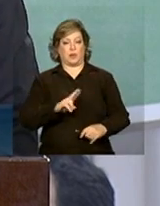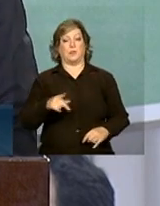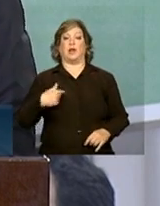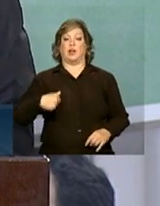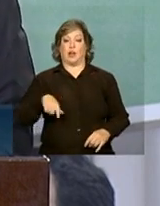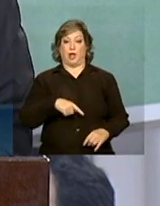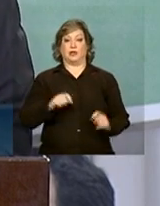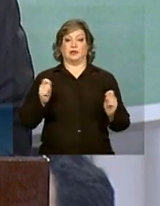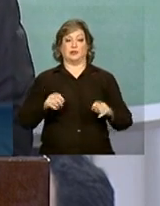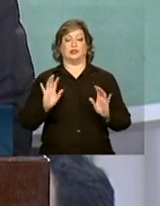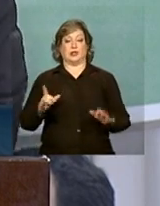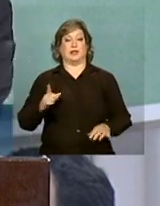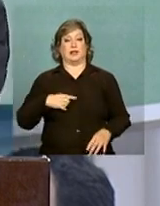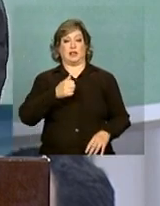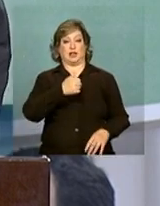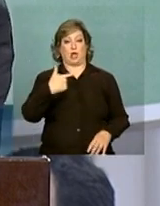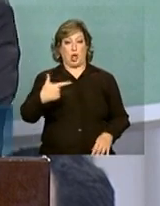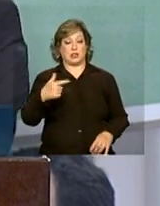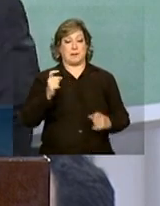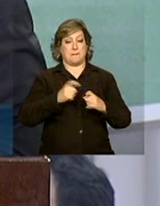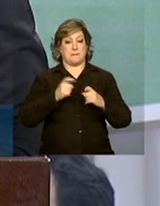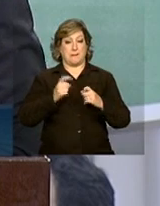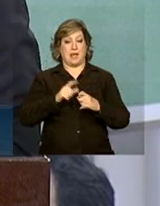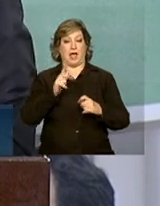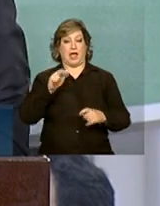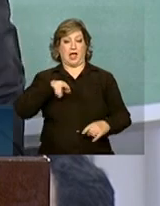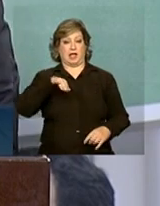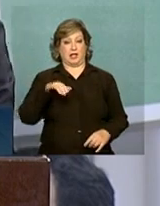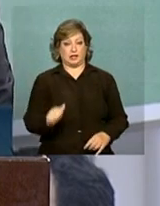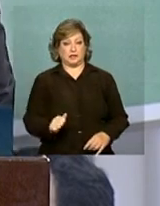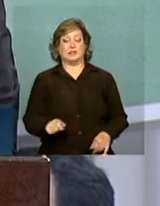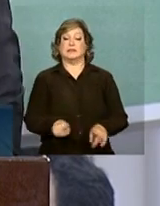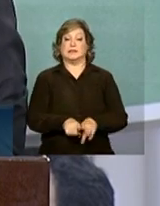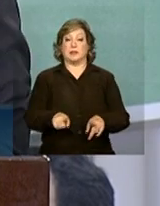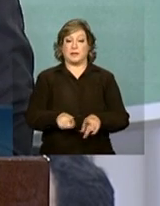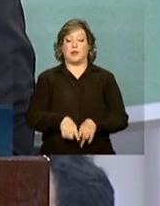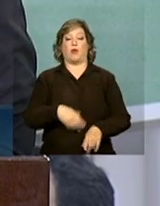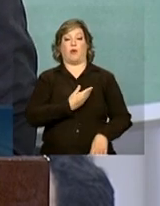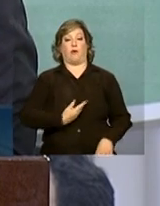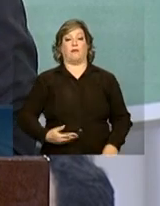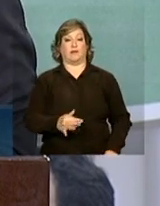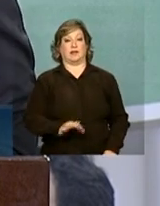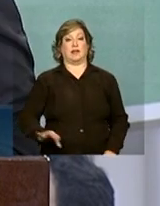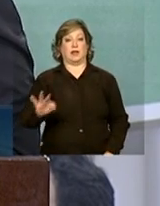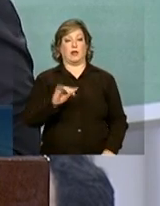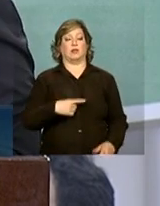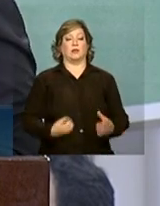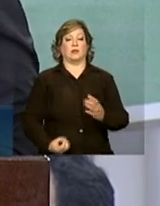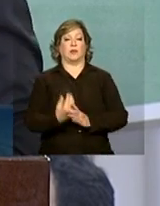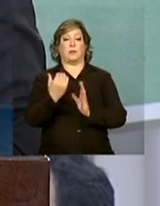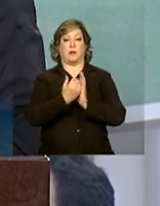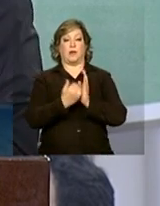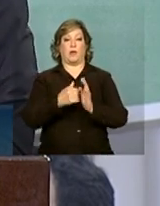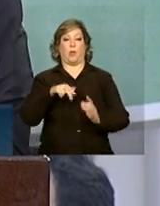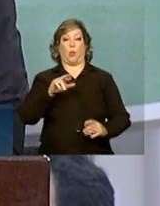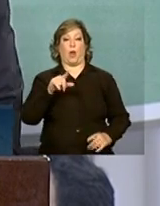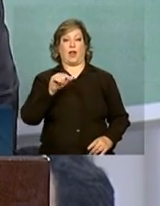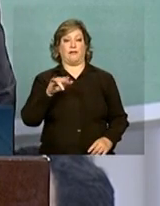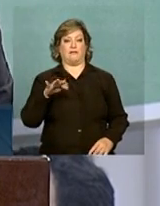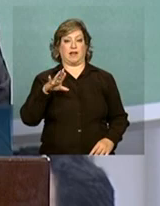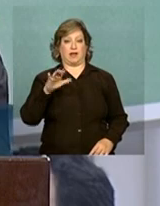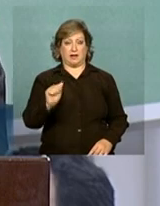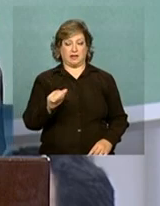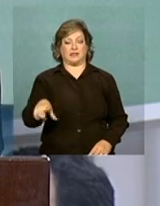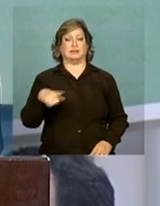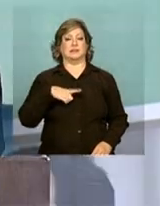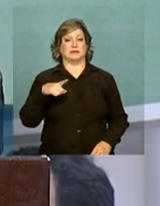médicos em Granja. Além disso, o governo federal lança também o programa Requalifica. Nos capacitamos, já temos recurso empenhado